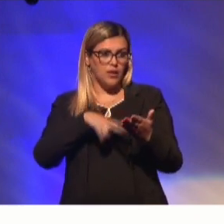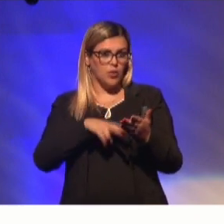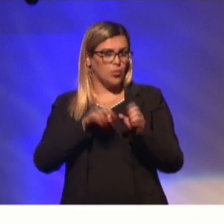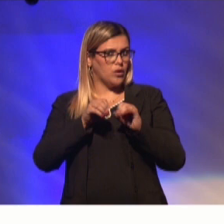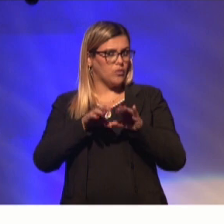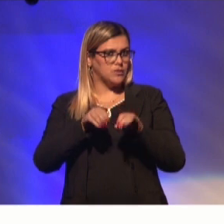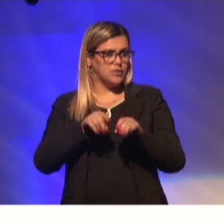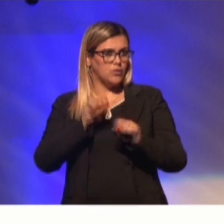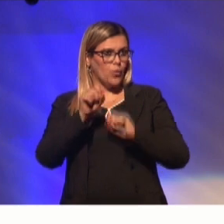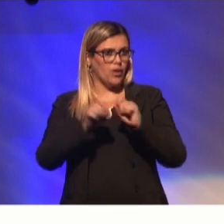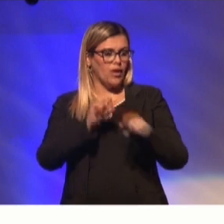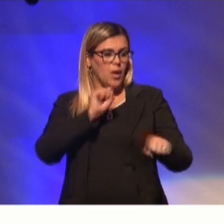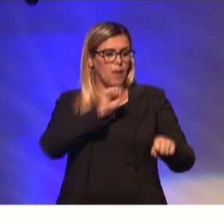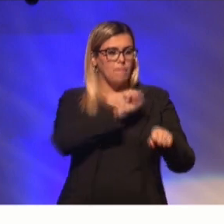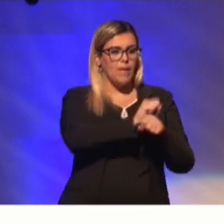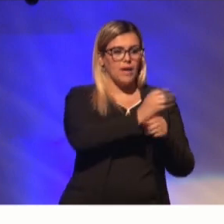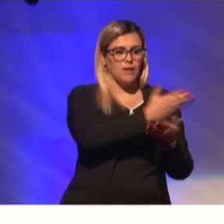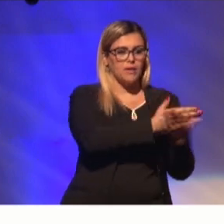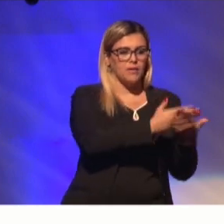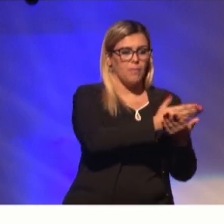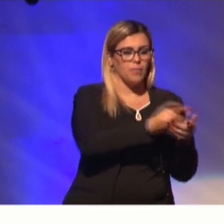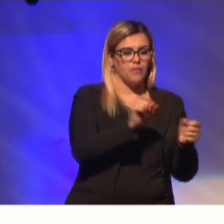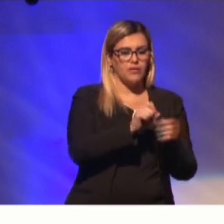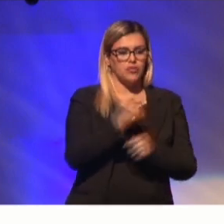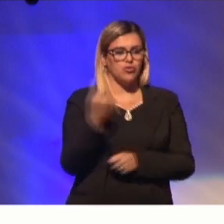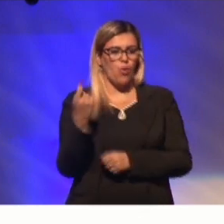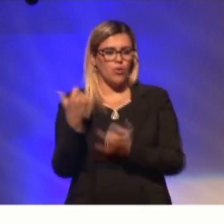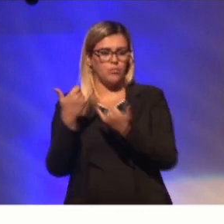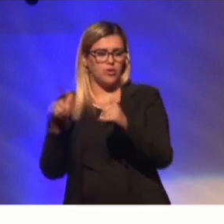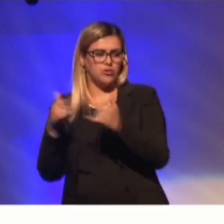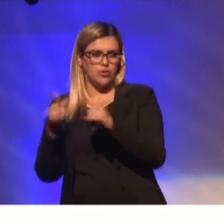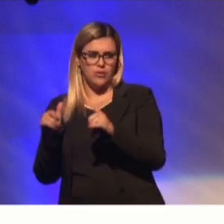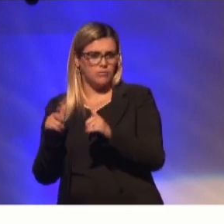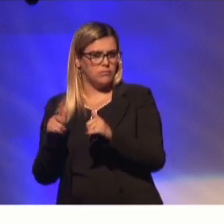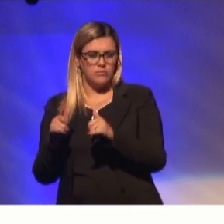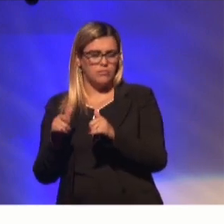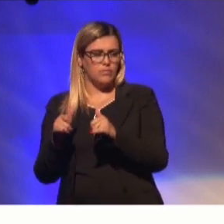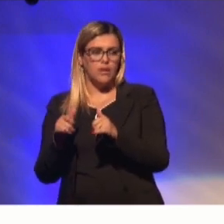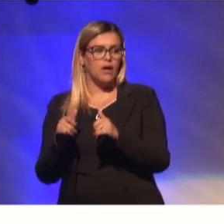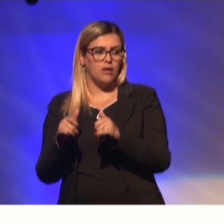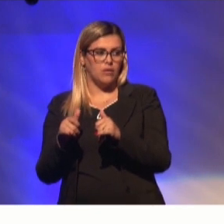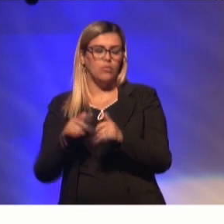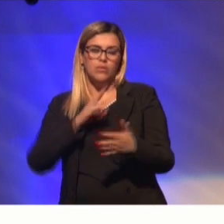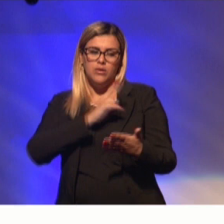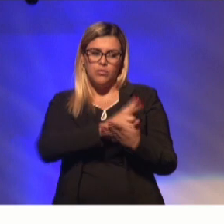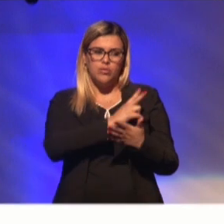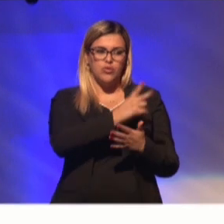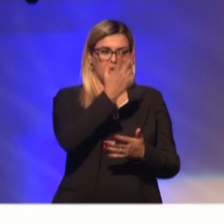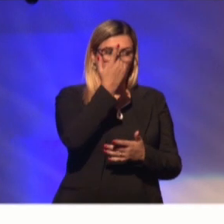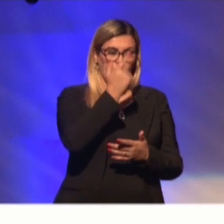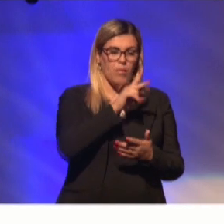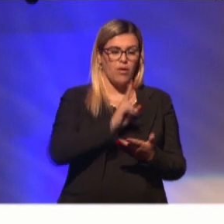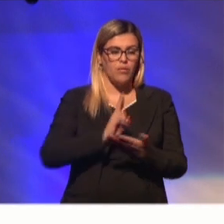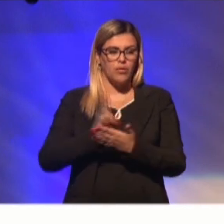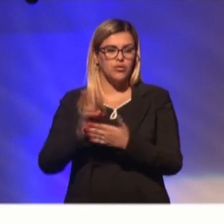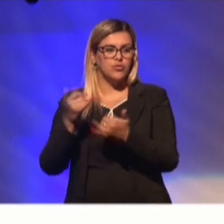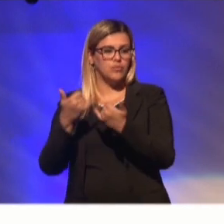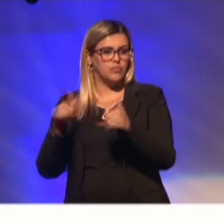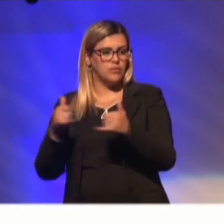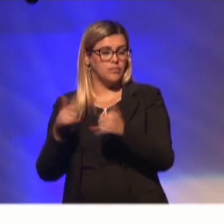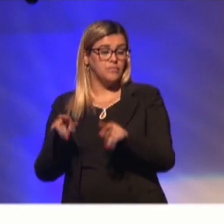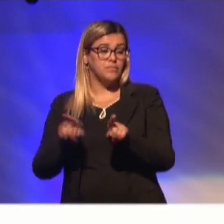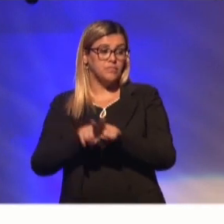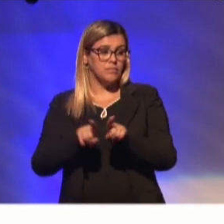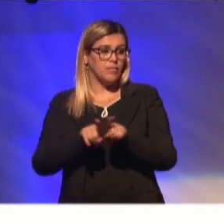isso, não fala que tem que interromper as sessões para que realize a terapia por ondas de choque. Bem, há